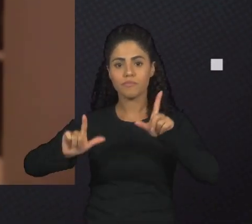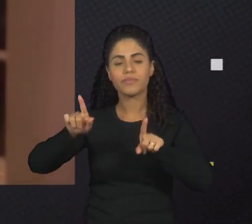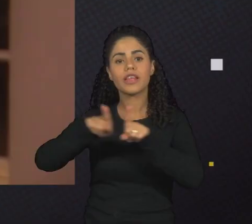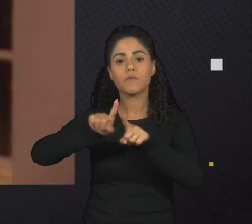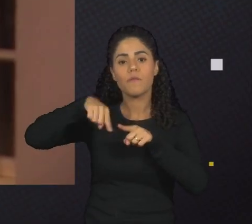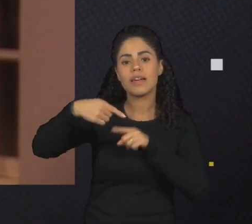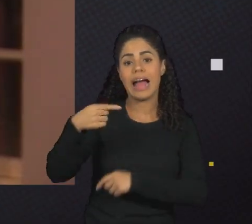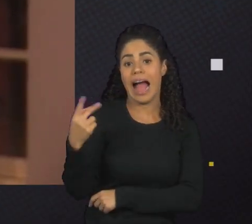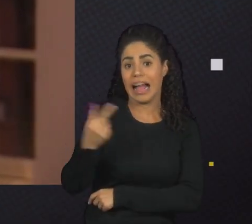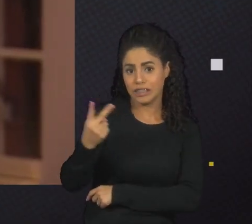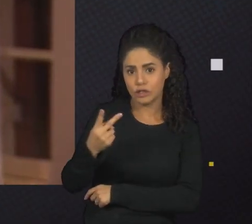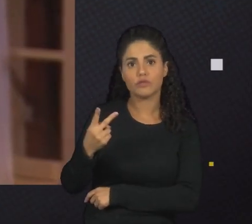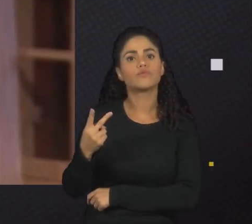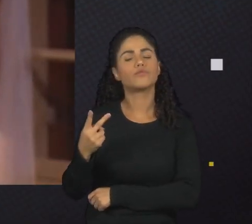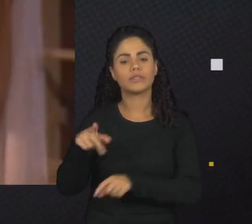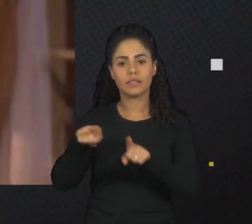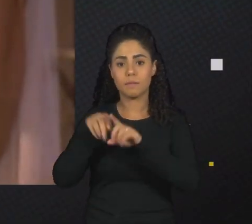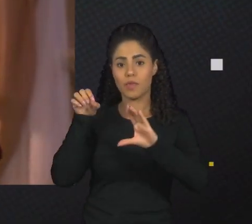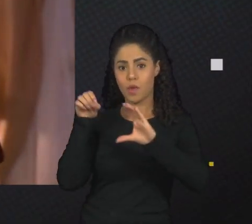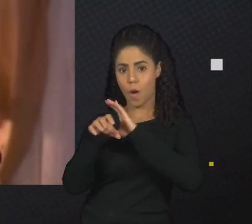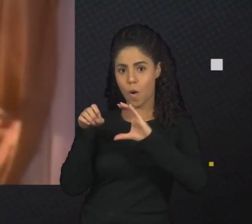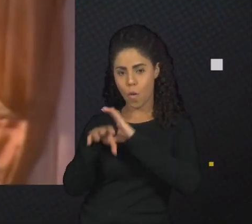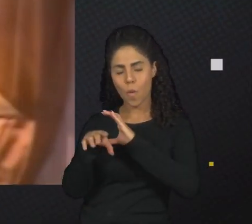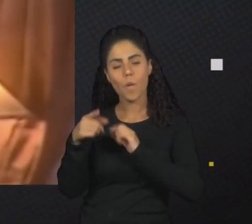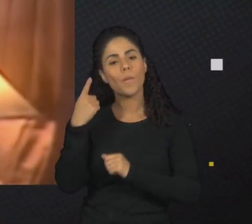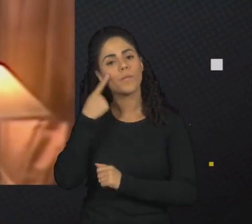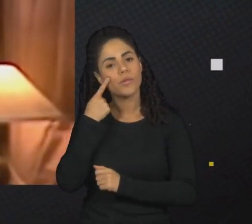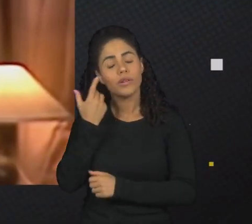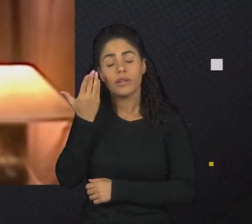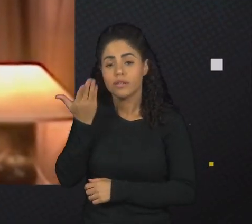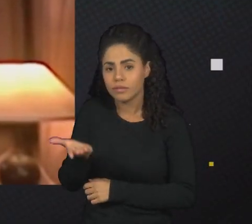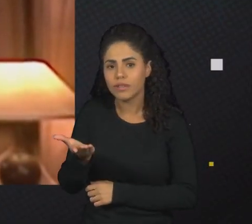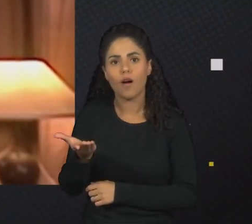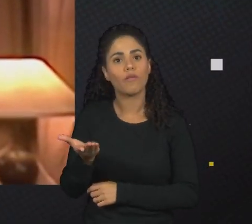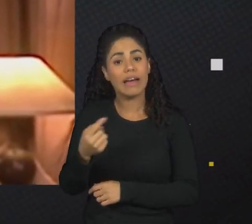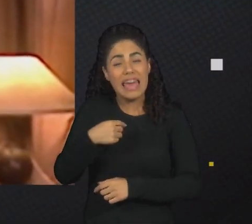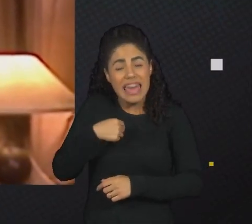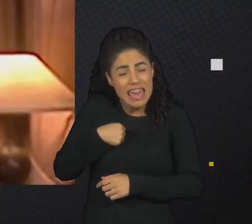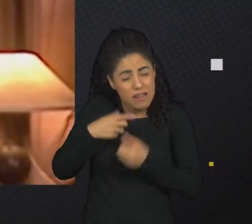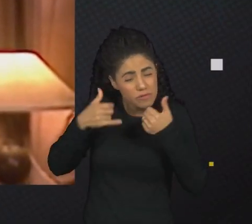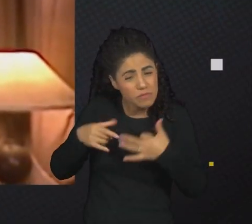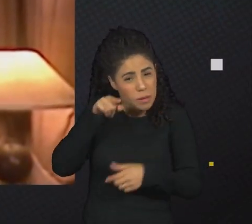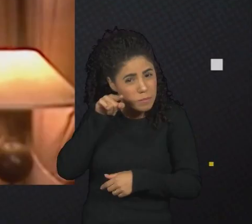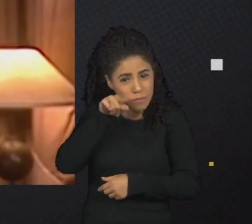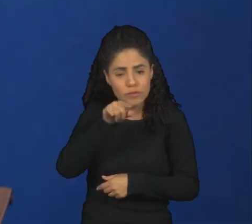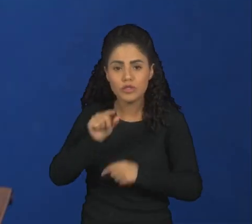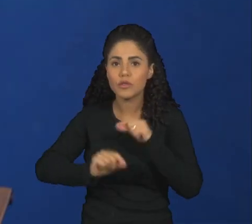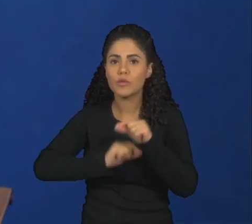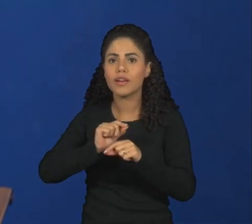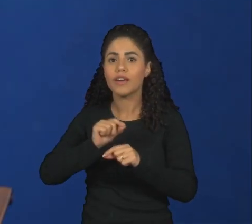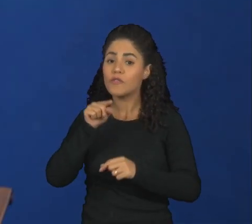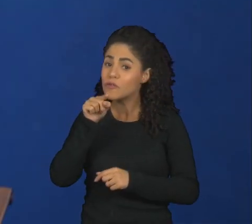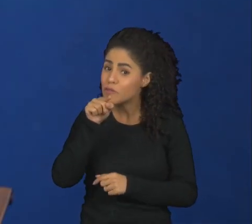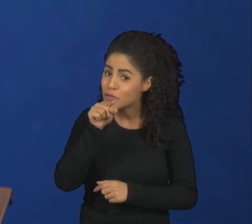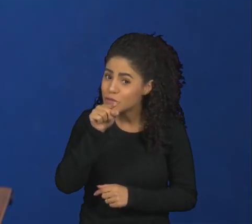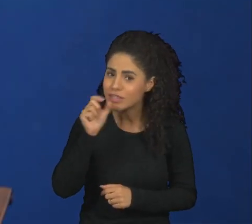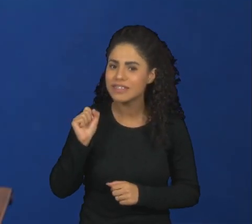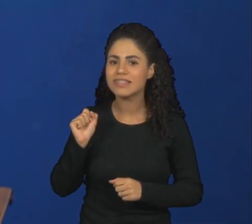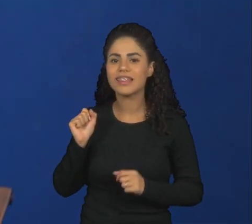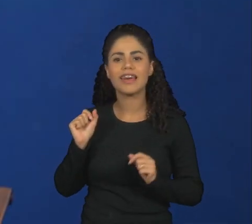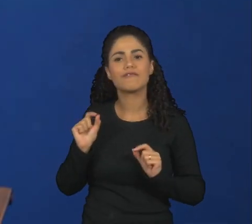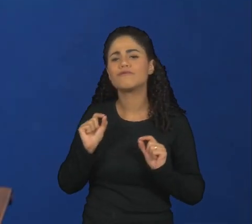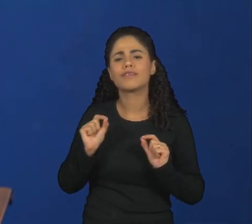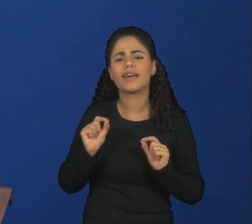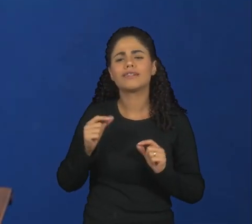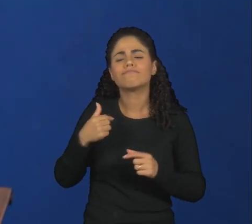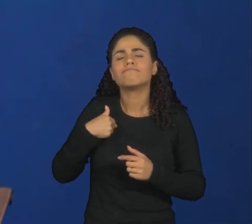vida, mas a primeira novela na Rede Globo. Mas o que eu quero dizer hoje aqui, Caio, para você, é que